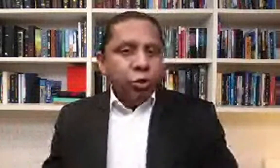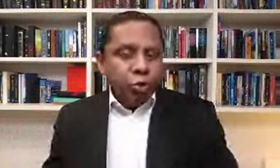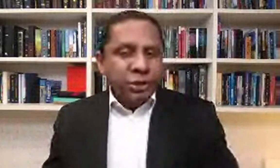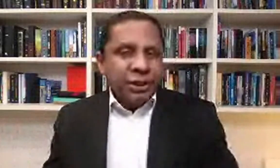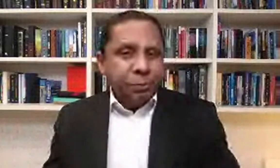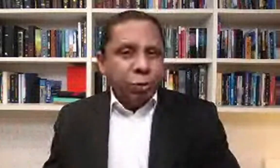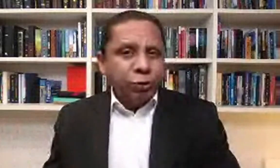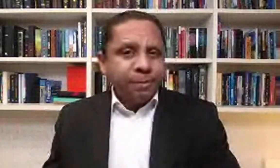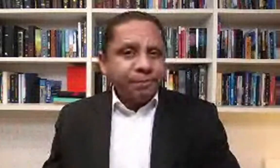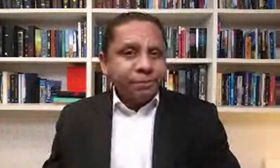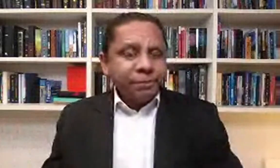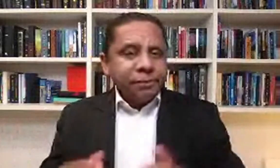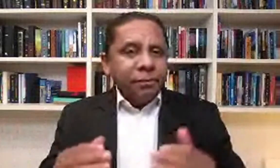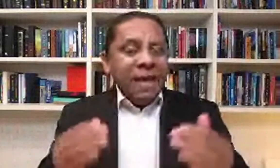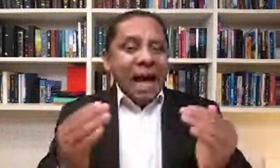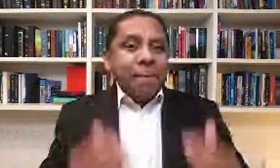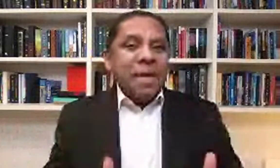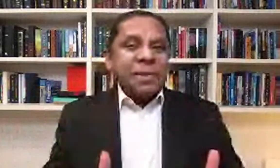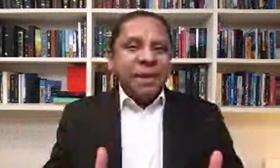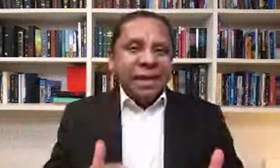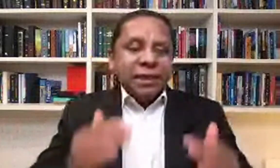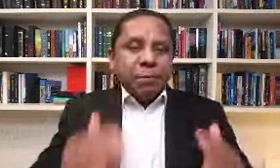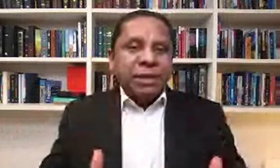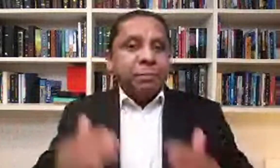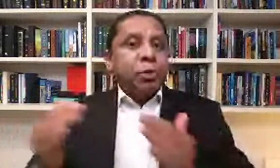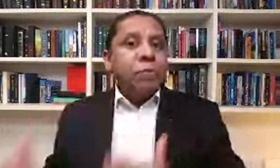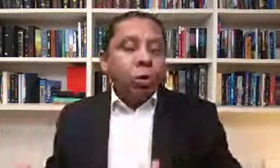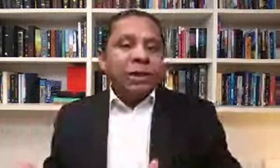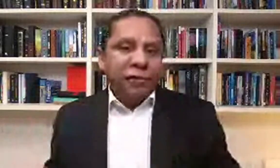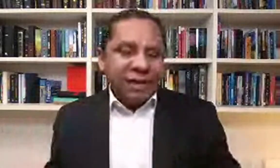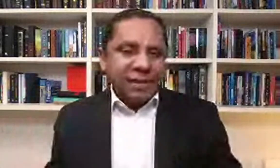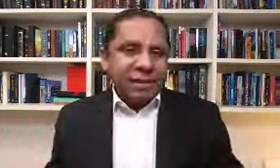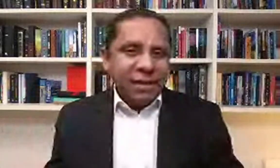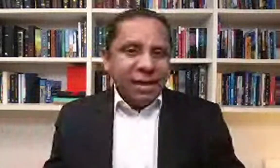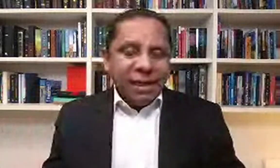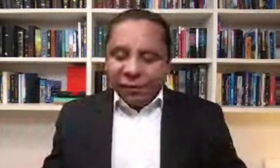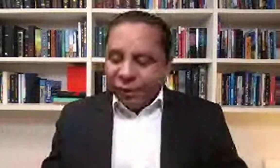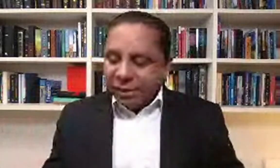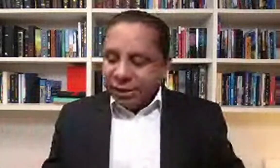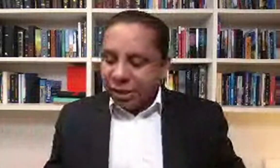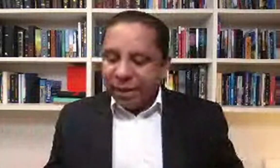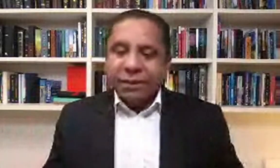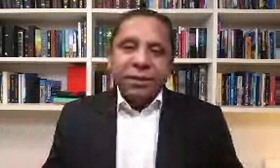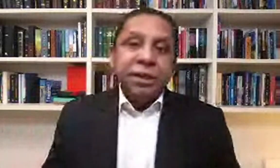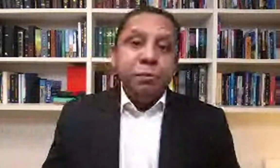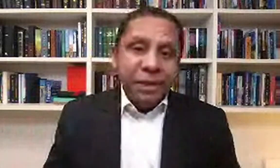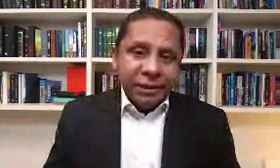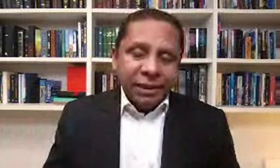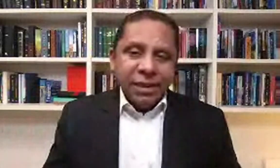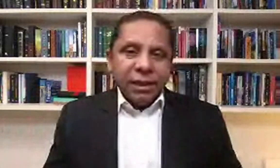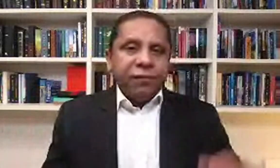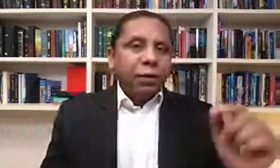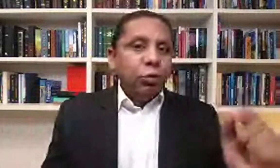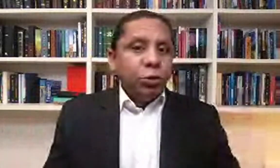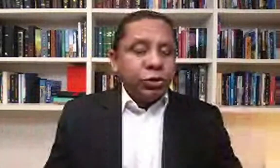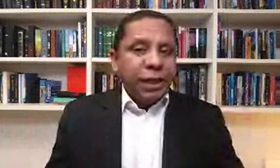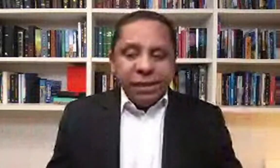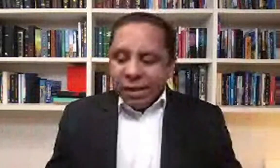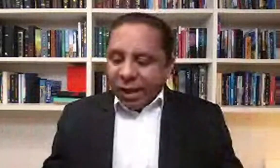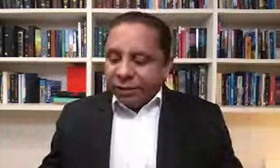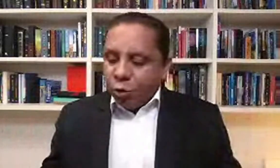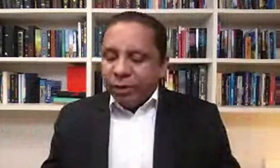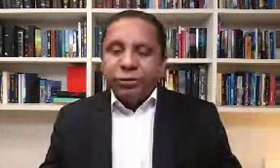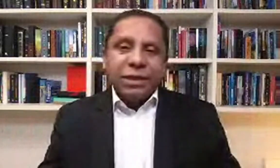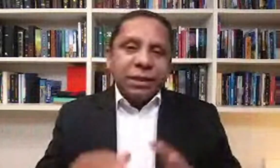morte dos discípulos, a mesma igreja passa por uma outra fase, que é a fase chamada Esmirna, que vai do ano